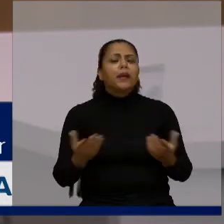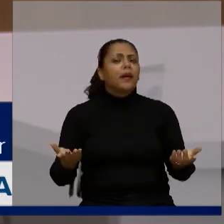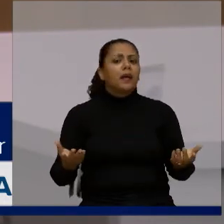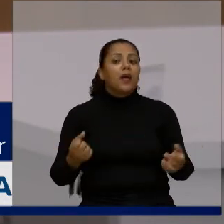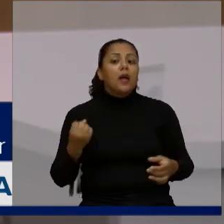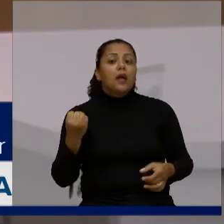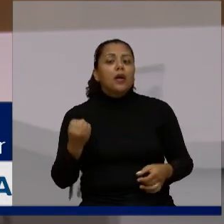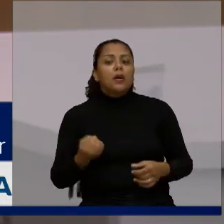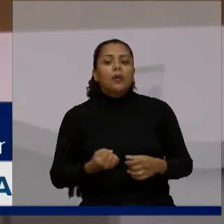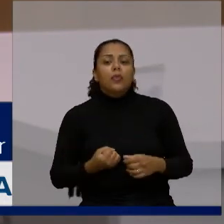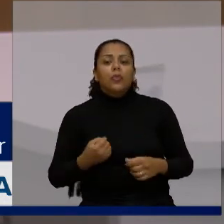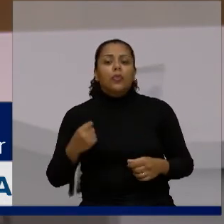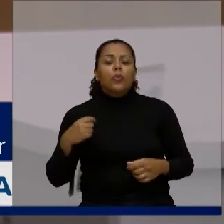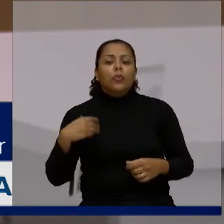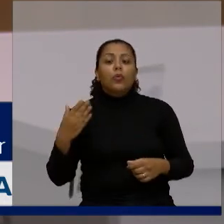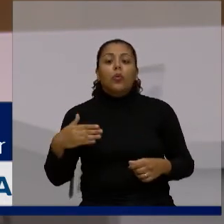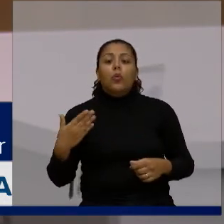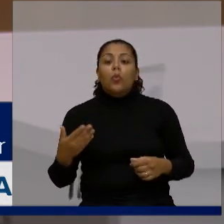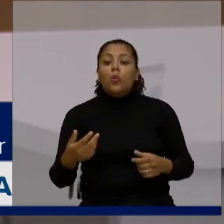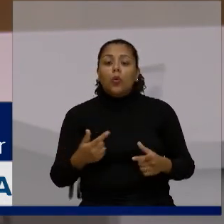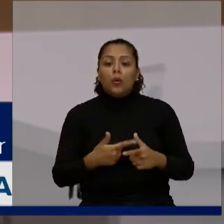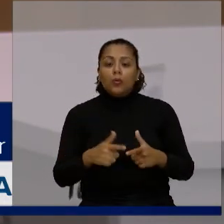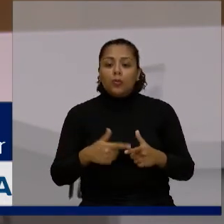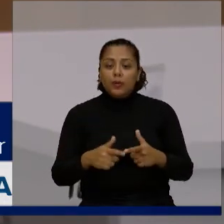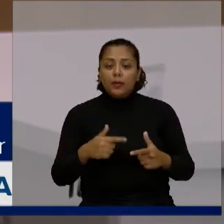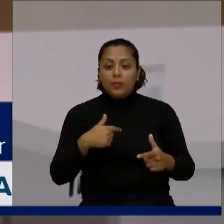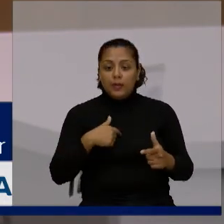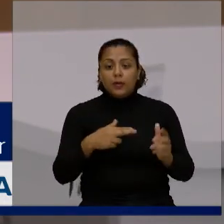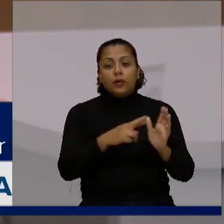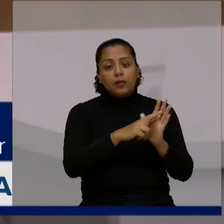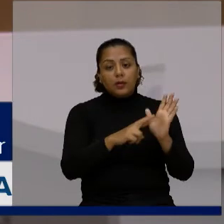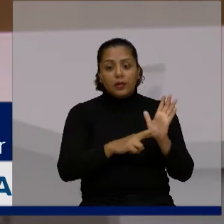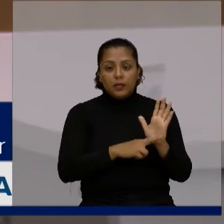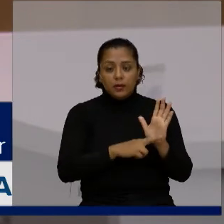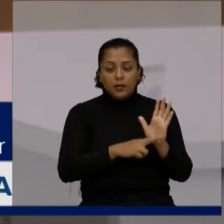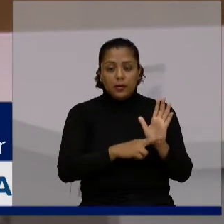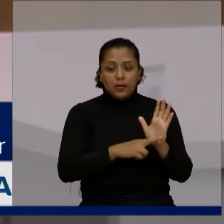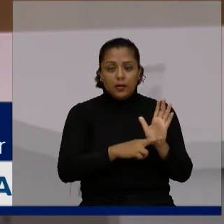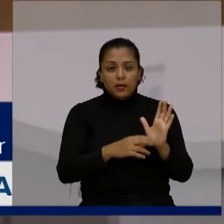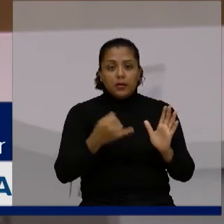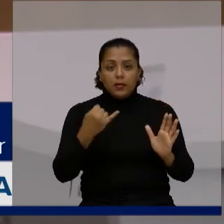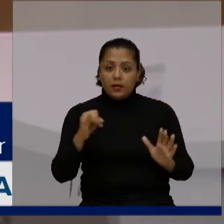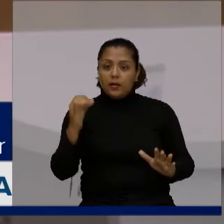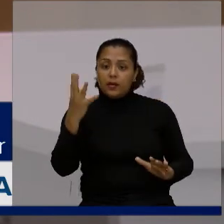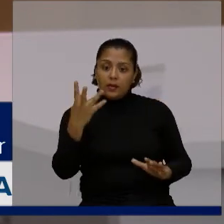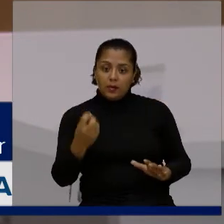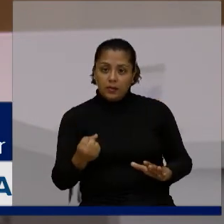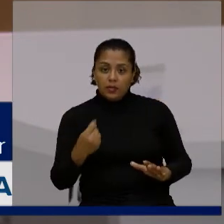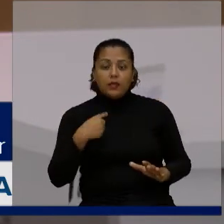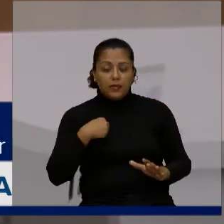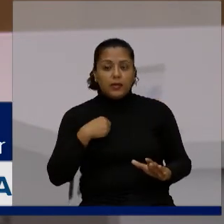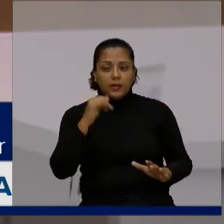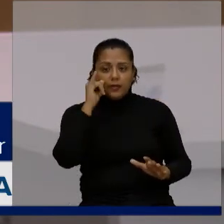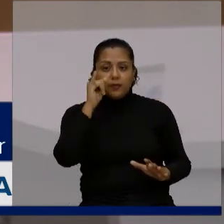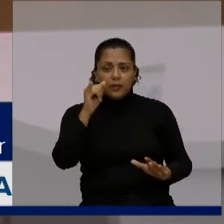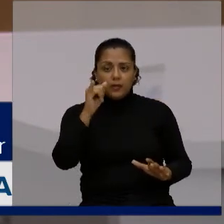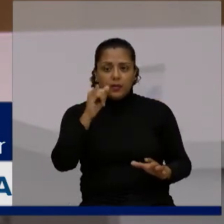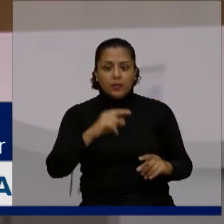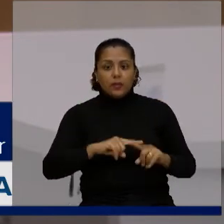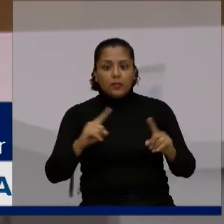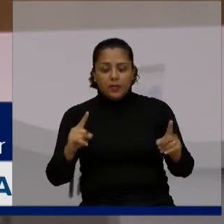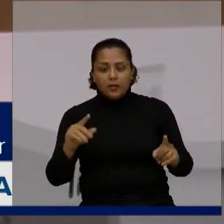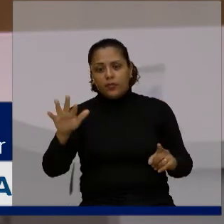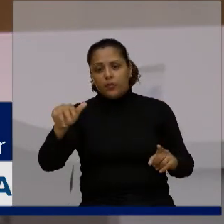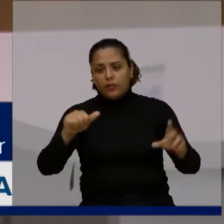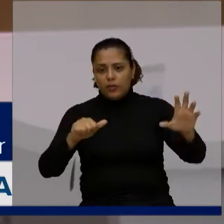problemas. Afinal, os requerimentos são de minha autoria. Se fossem aceitos, eu teria essas informações, mas eu pensei em chamar o secretário de